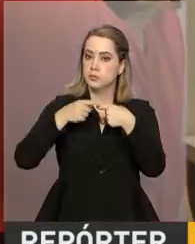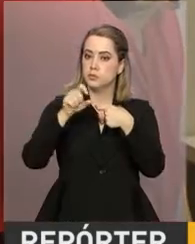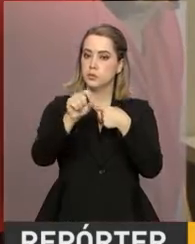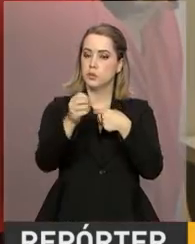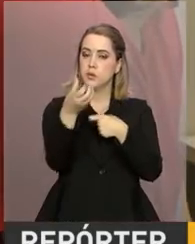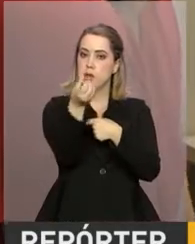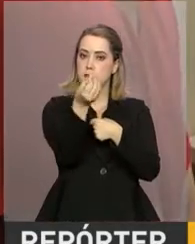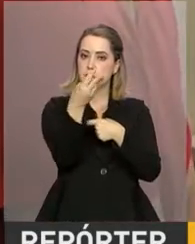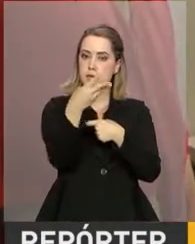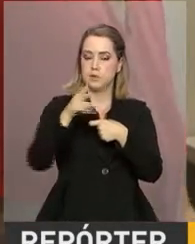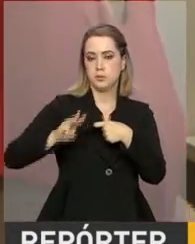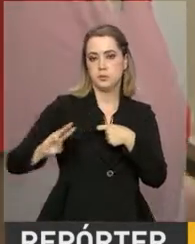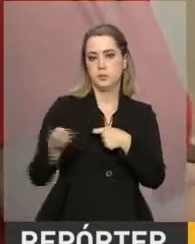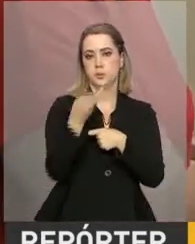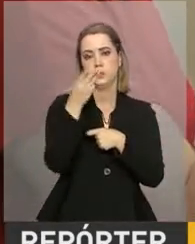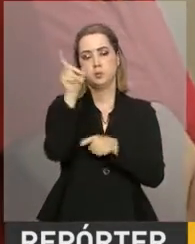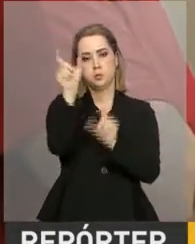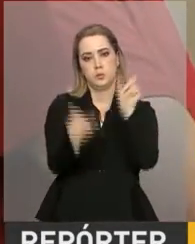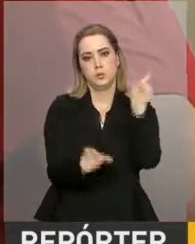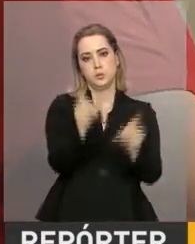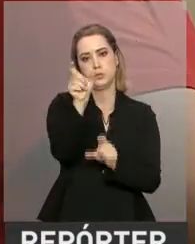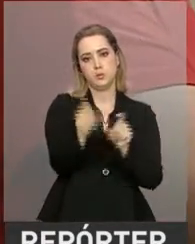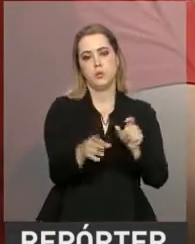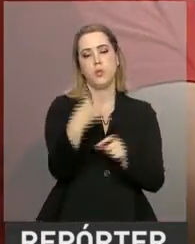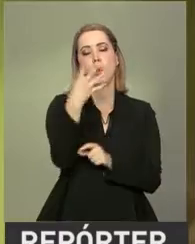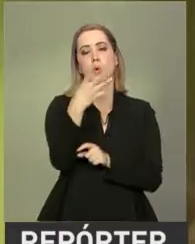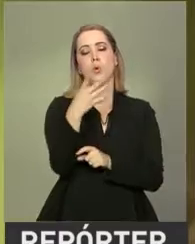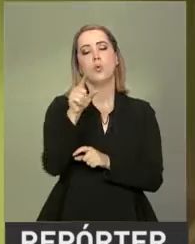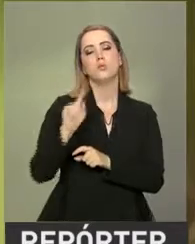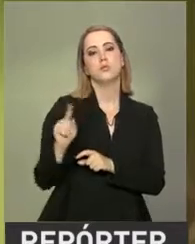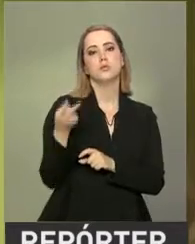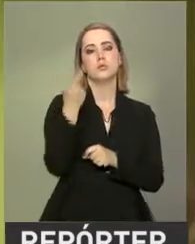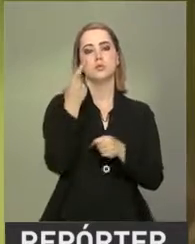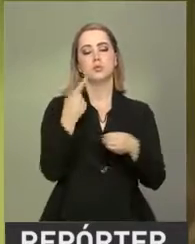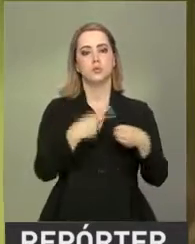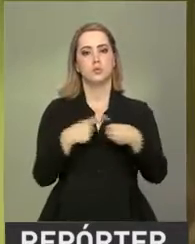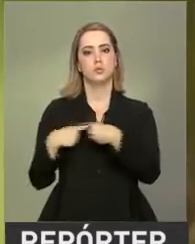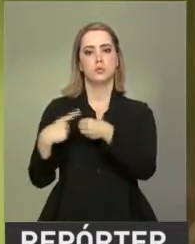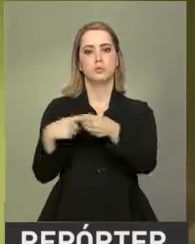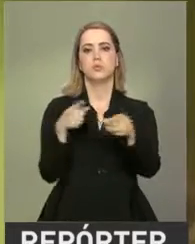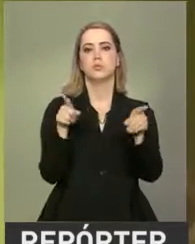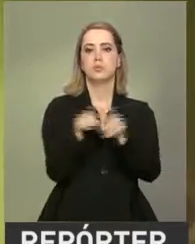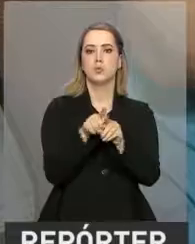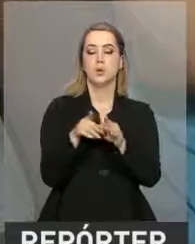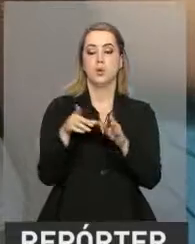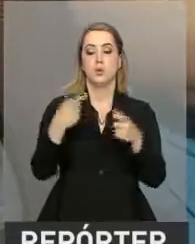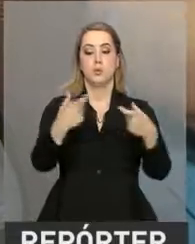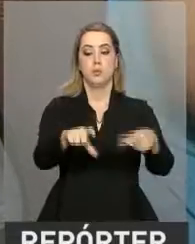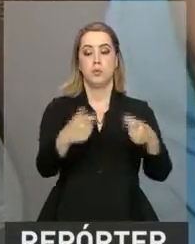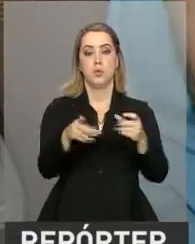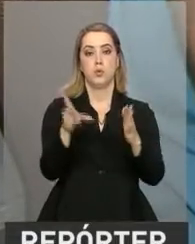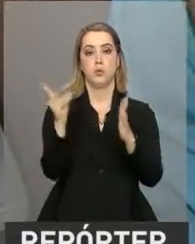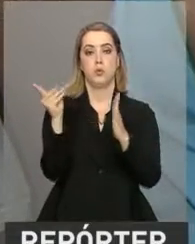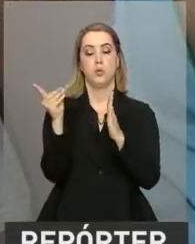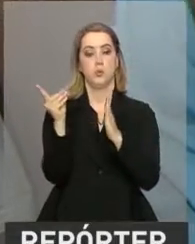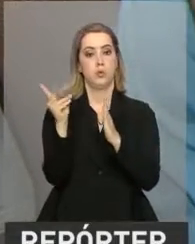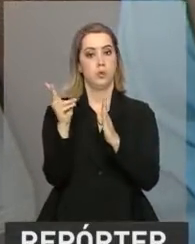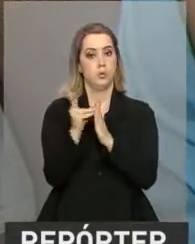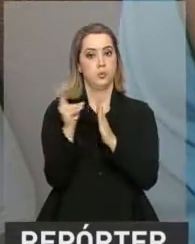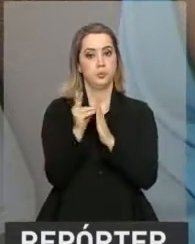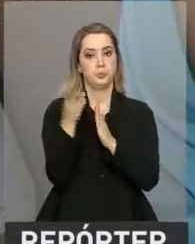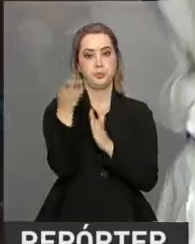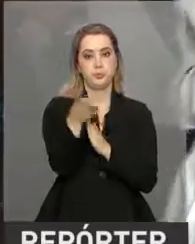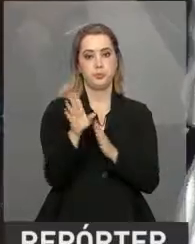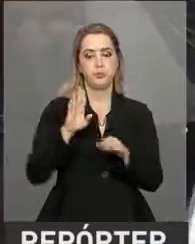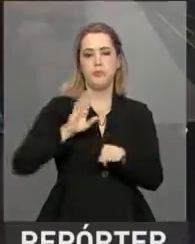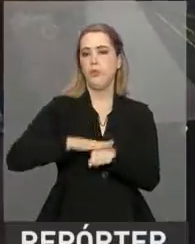63 milhões de brasileiros em mais de 4 mil municípios, incluindo áreas indígenas. Em mais de mil desses